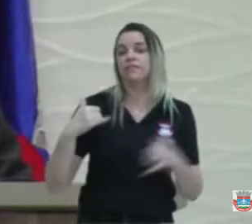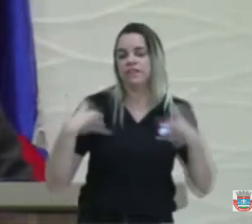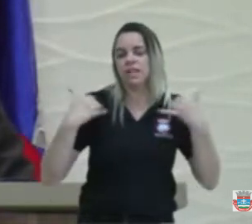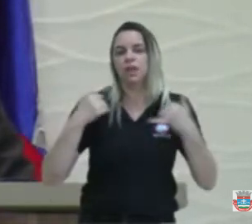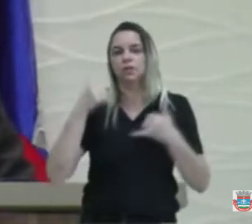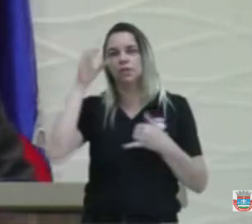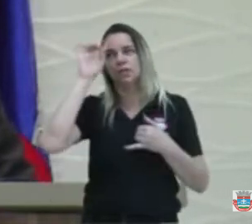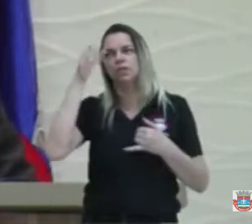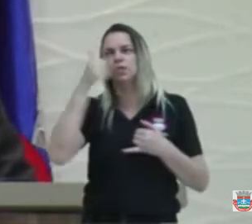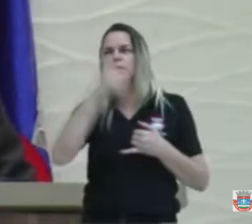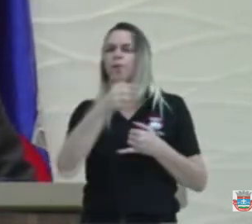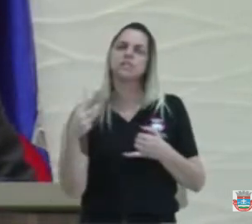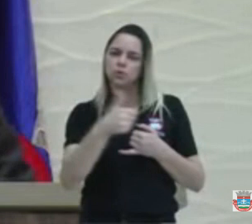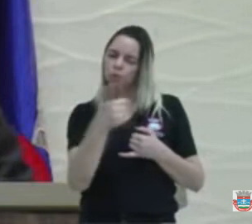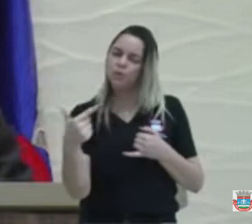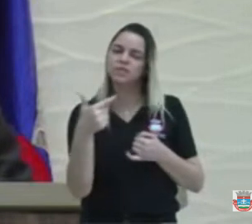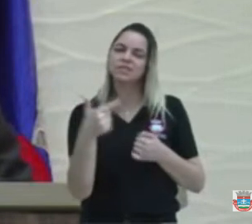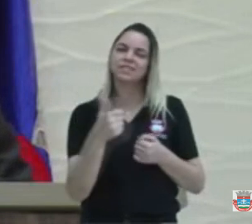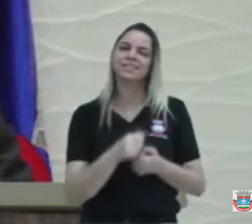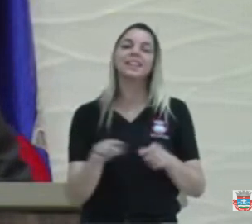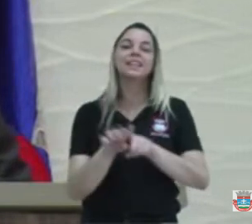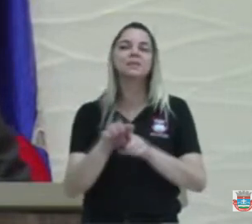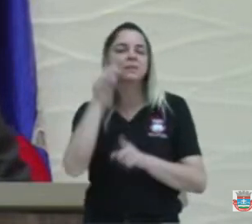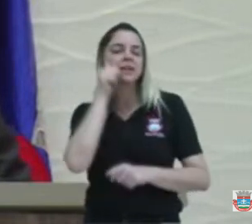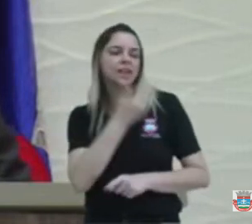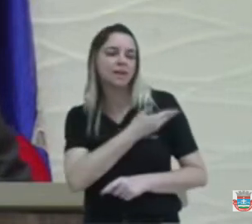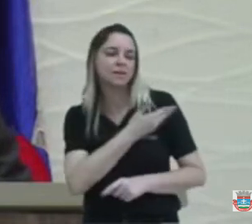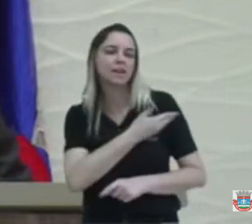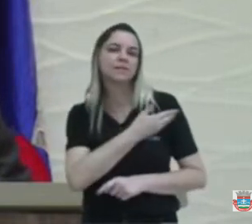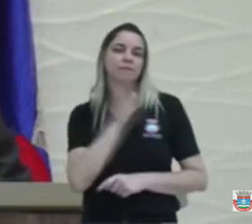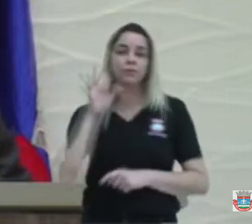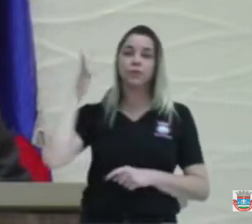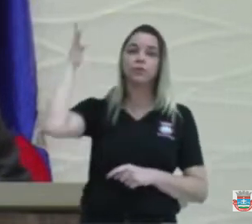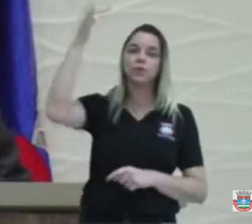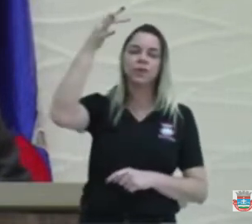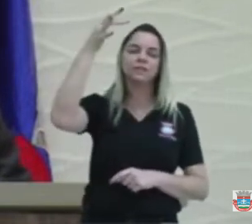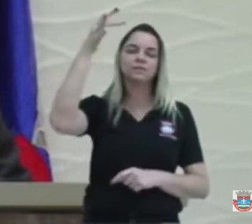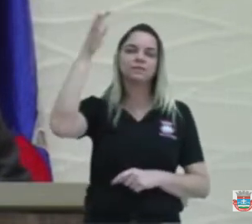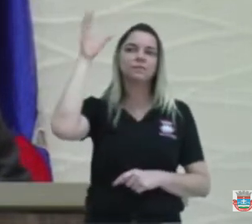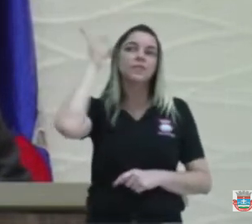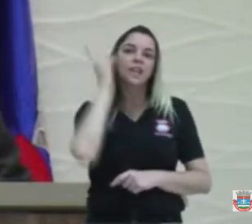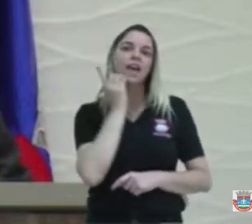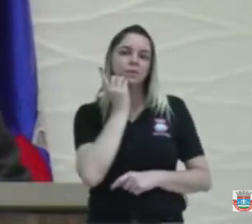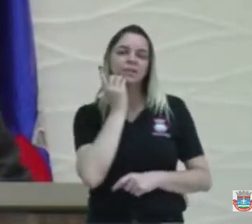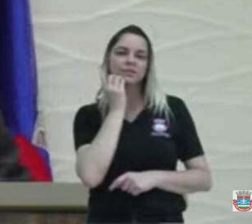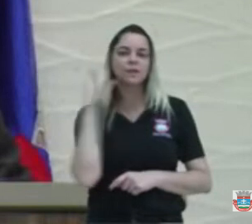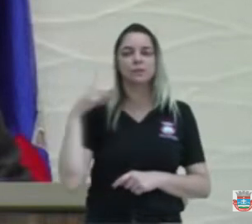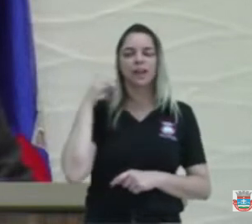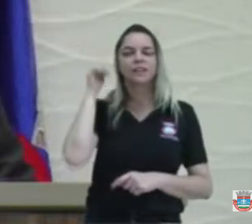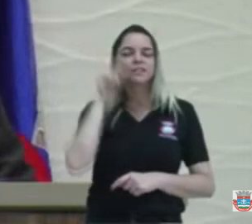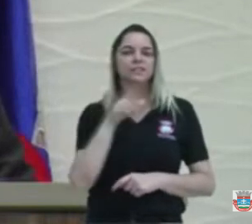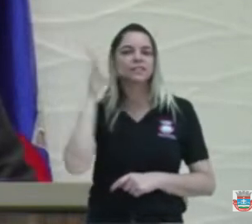12. Para nossa amiga e futura e deputada eleita Débora Almeida, que faz aniversário dia